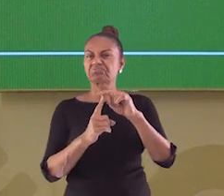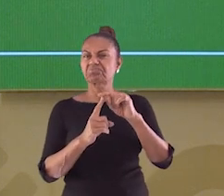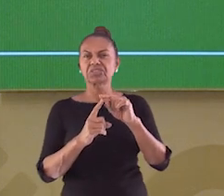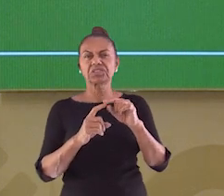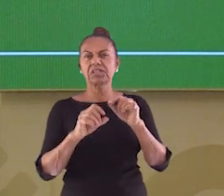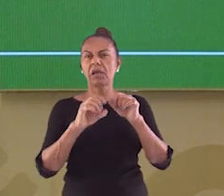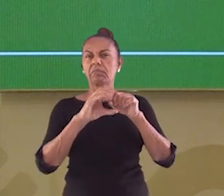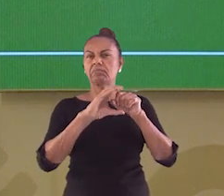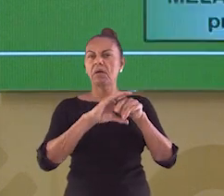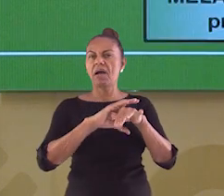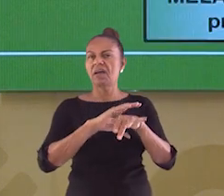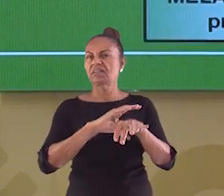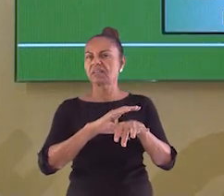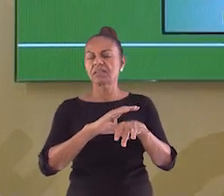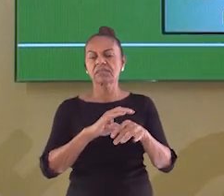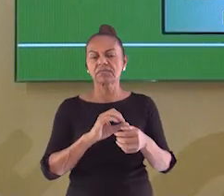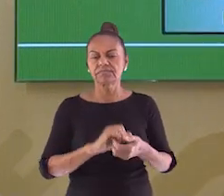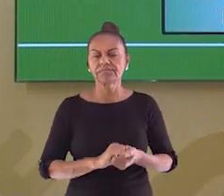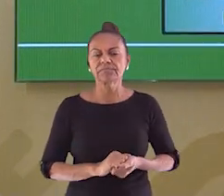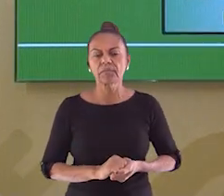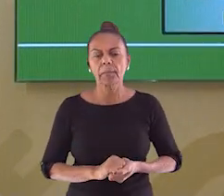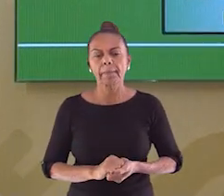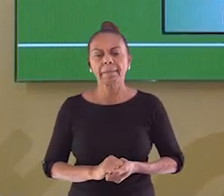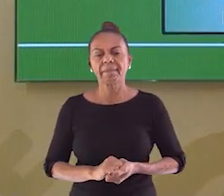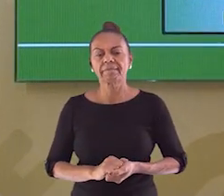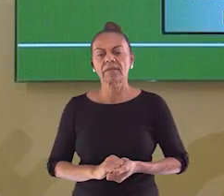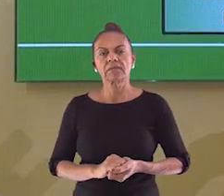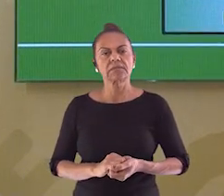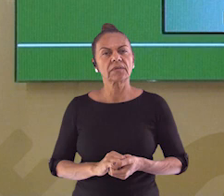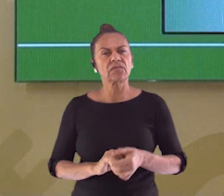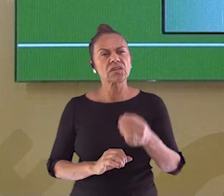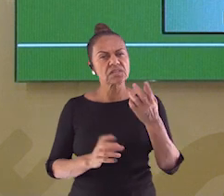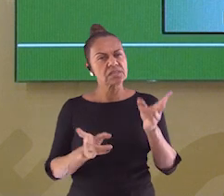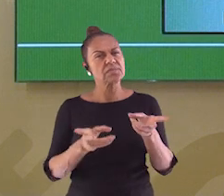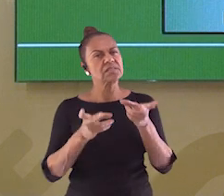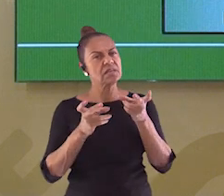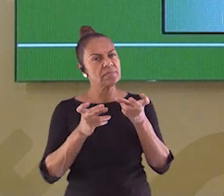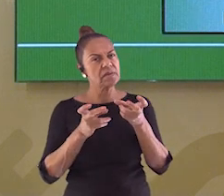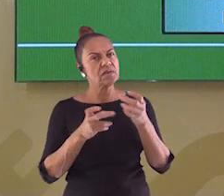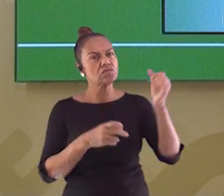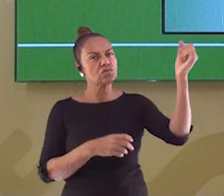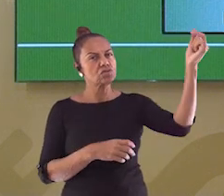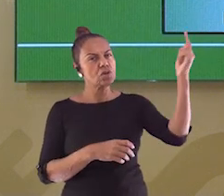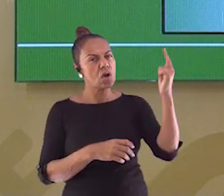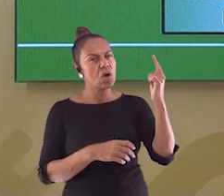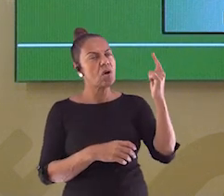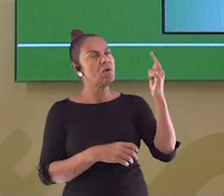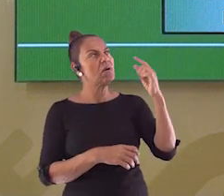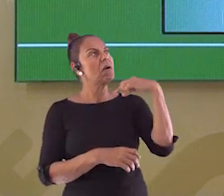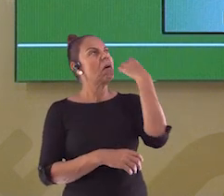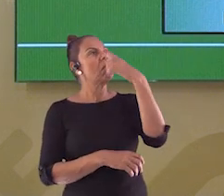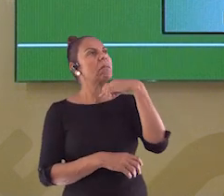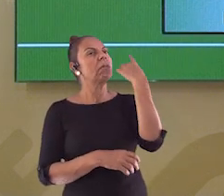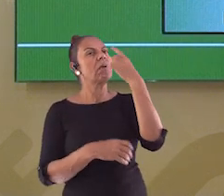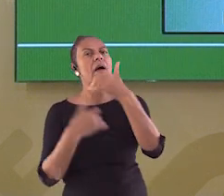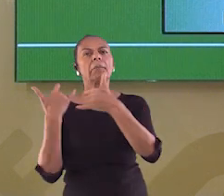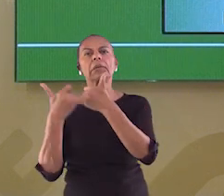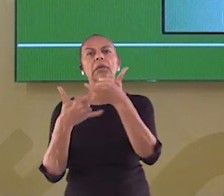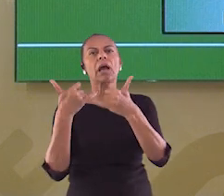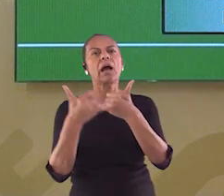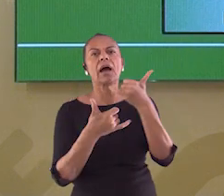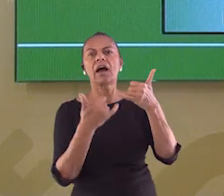de radiação. Viu como a exposição ao Sol pode ser perigosa? Mas nossa pele tem uma